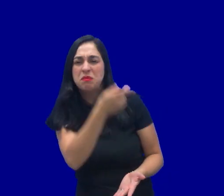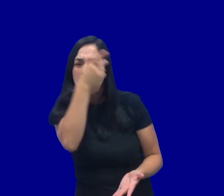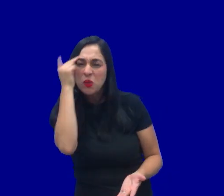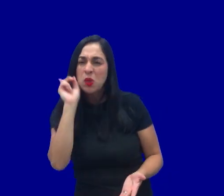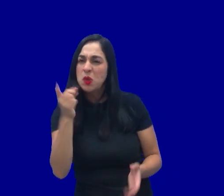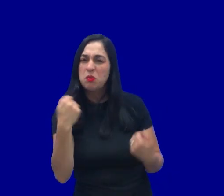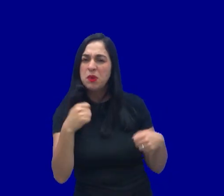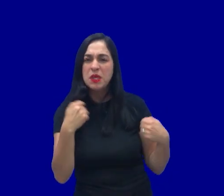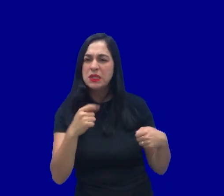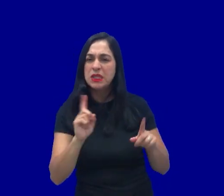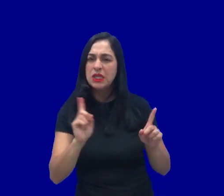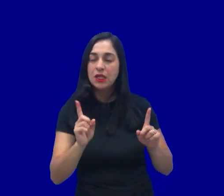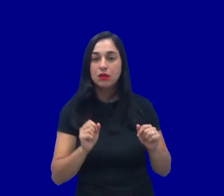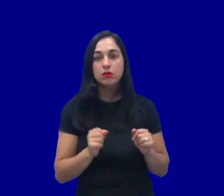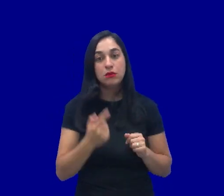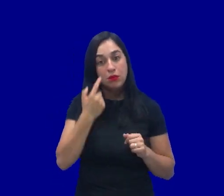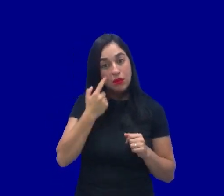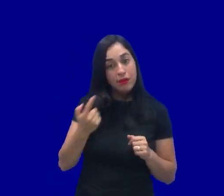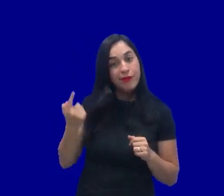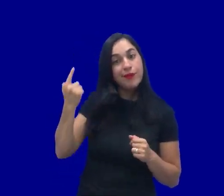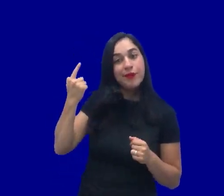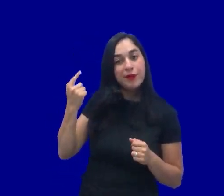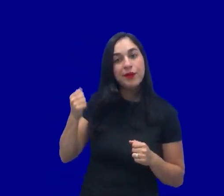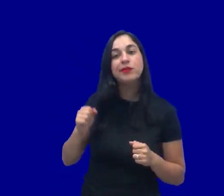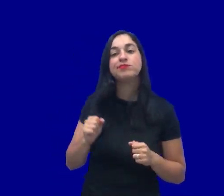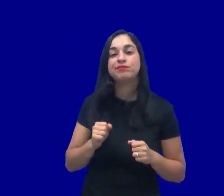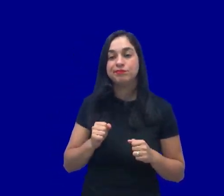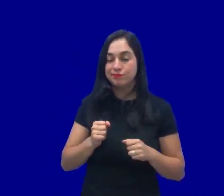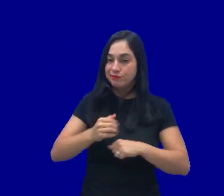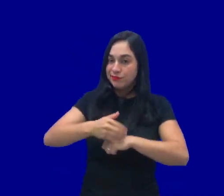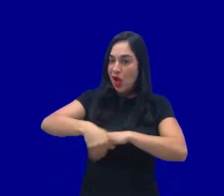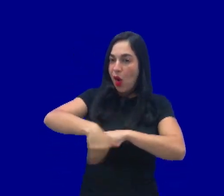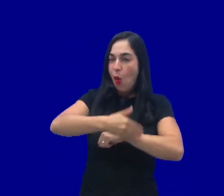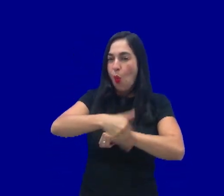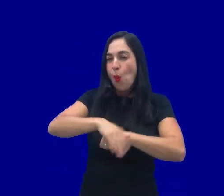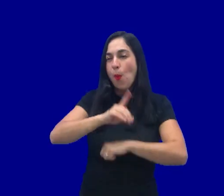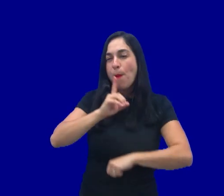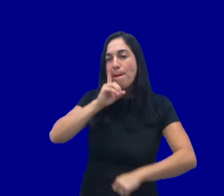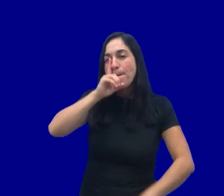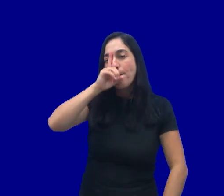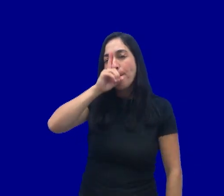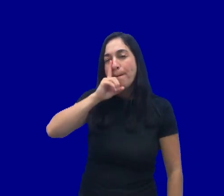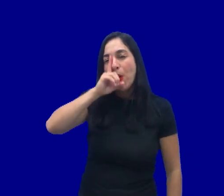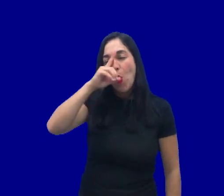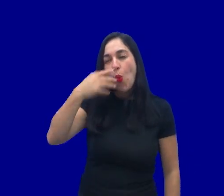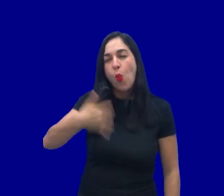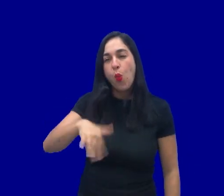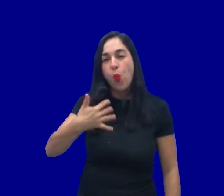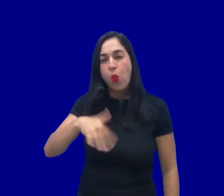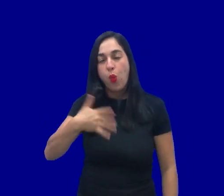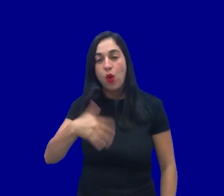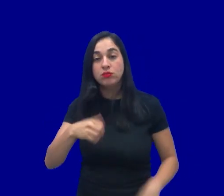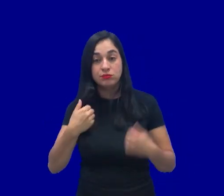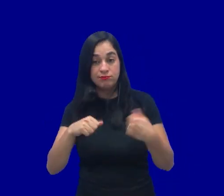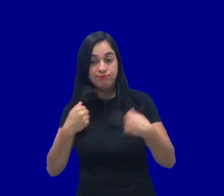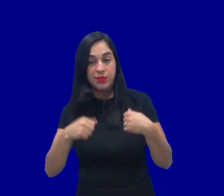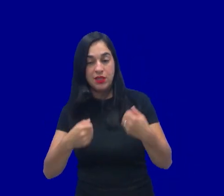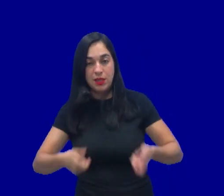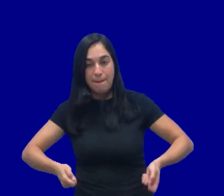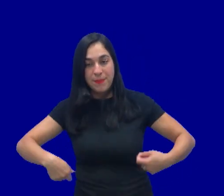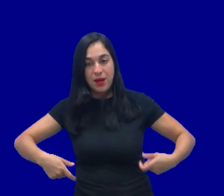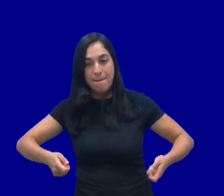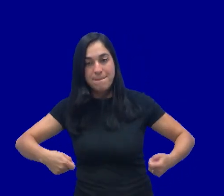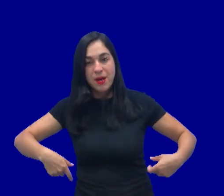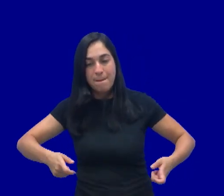na situação do senhor Luiz. Estrada Juca de Carvalho, perigosíssima. Ele precisa subir a rua